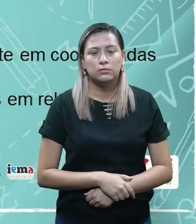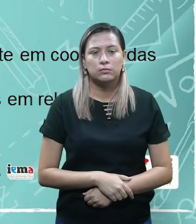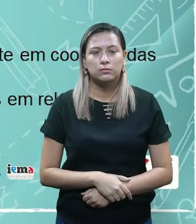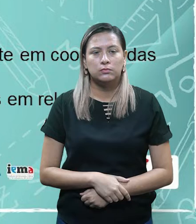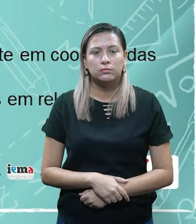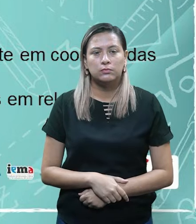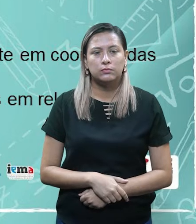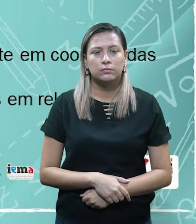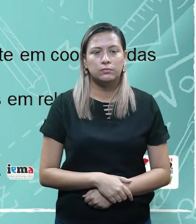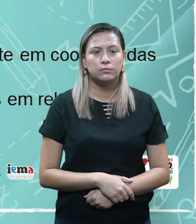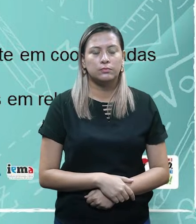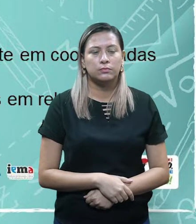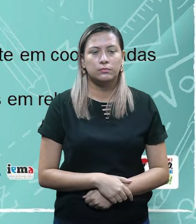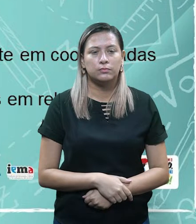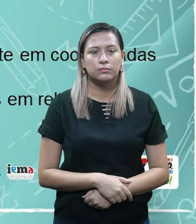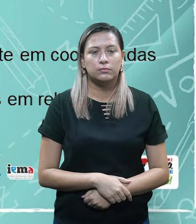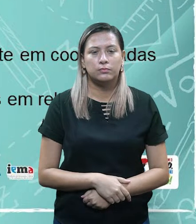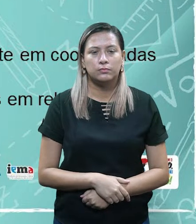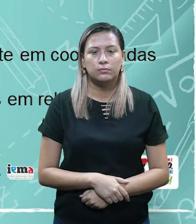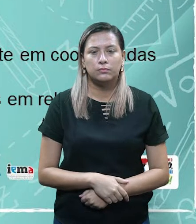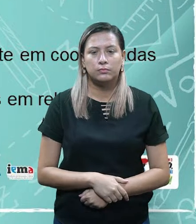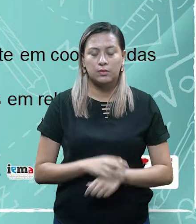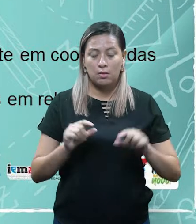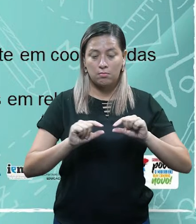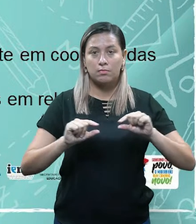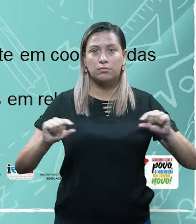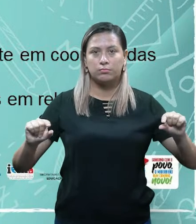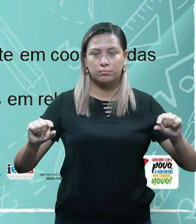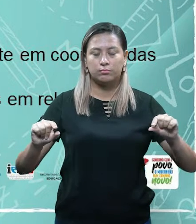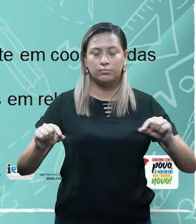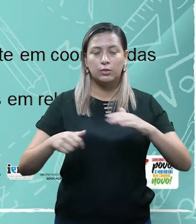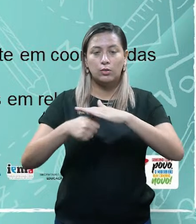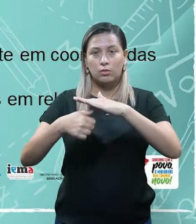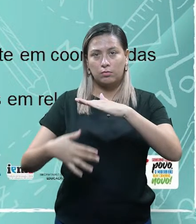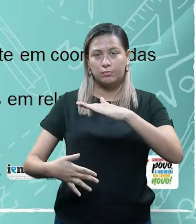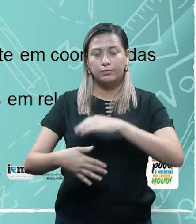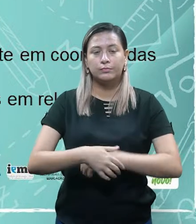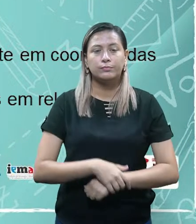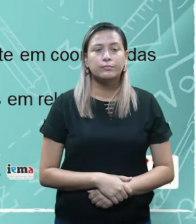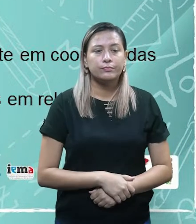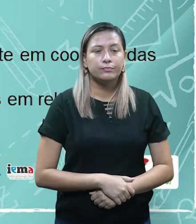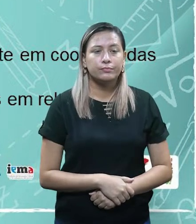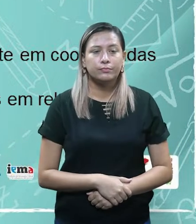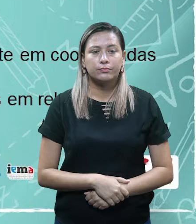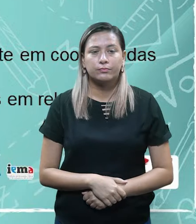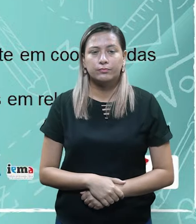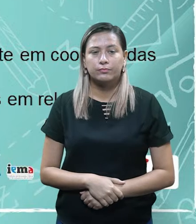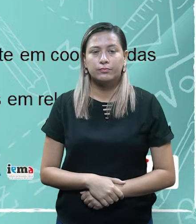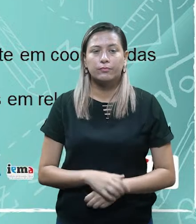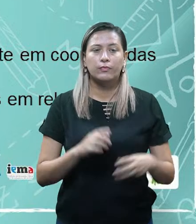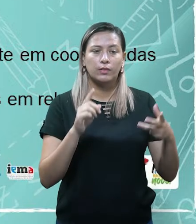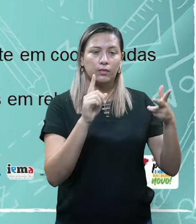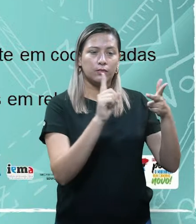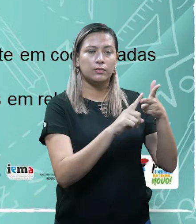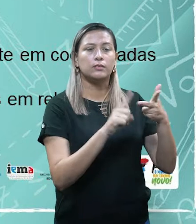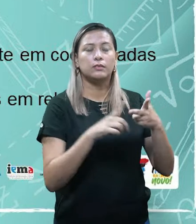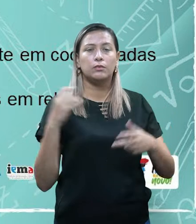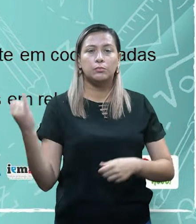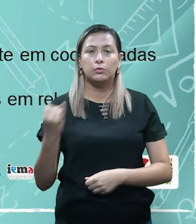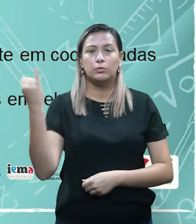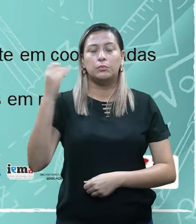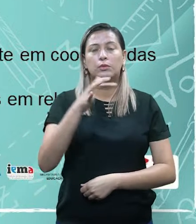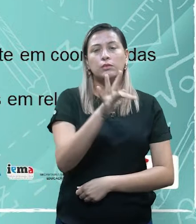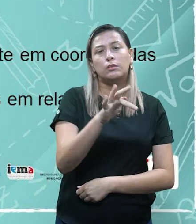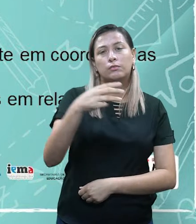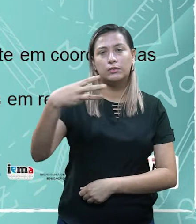digitando, lá na barrinha de rodapé. A terceira tecla importante é a F3, né?